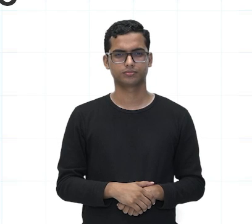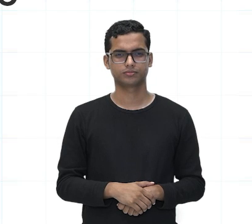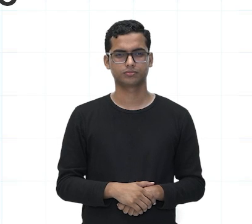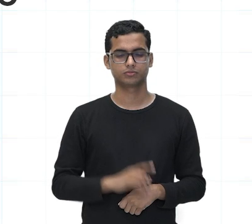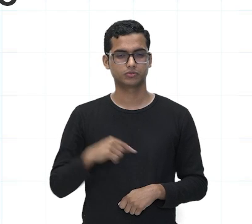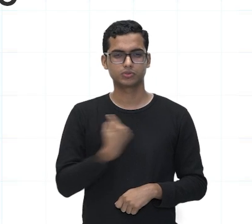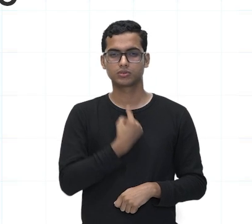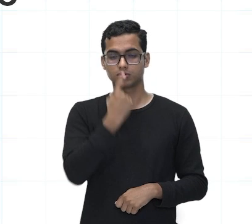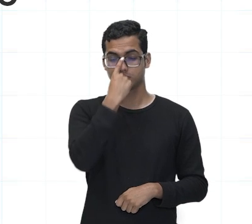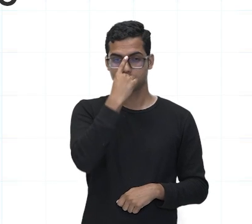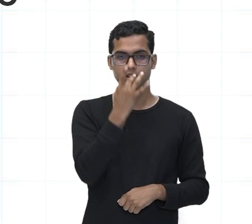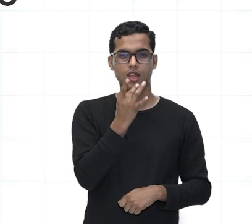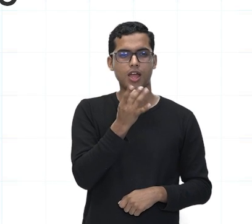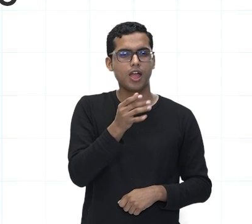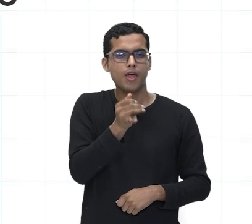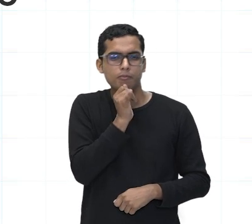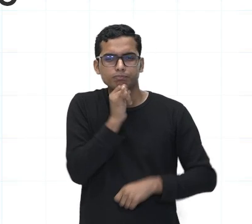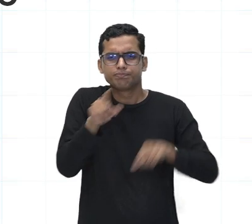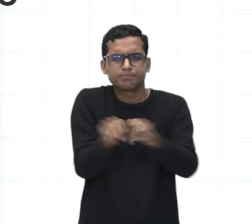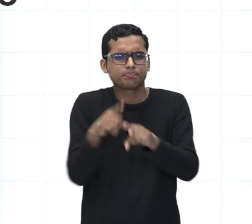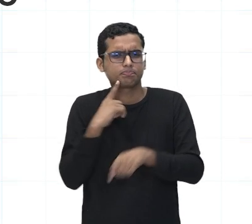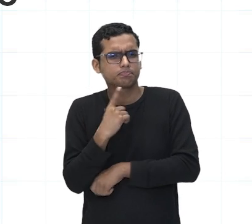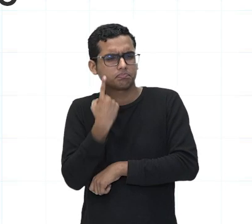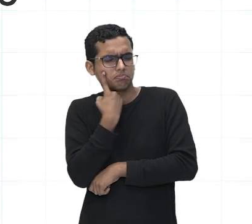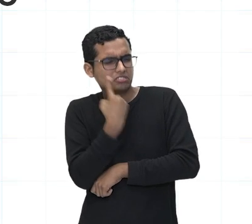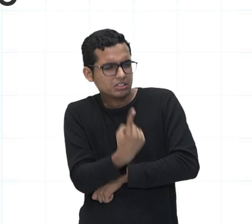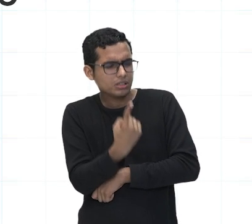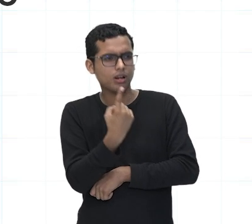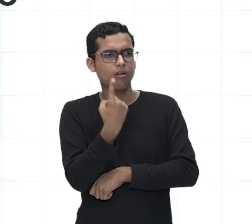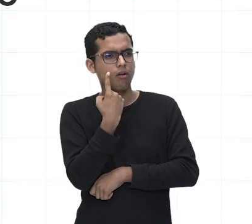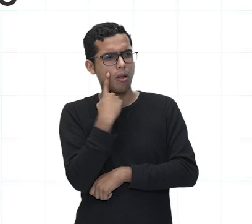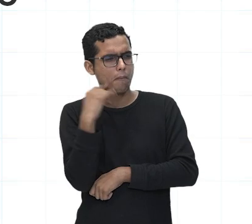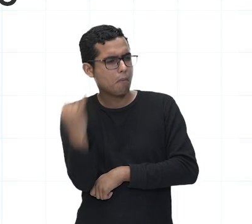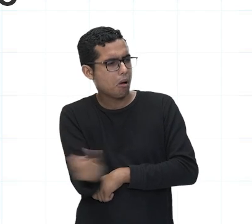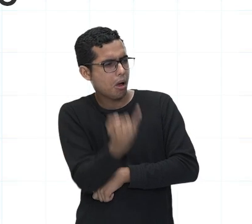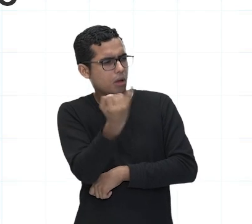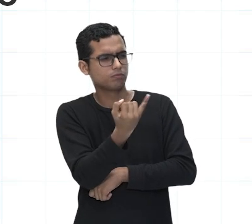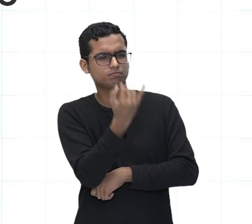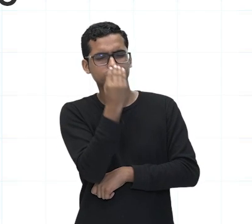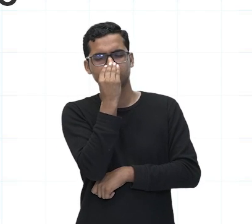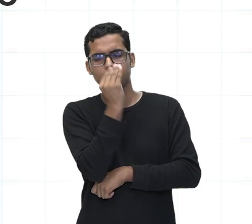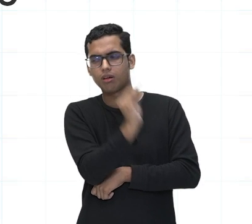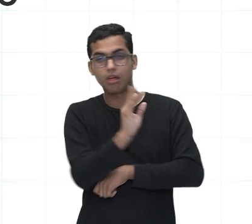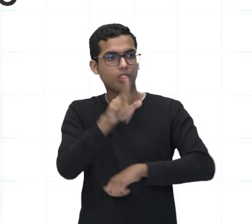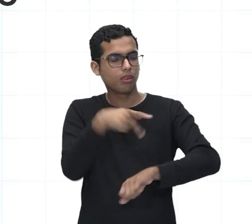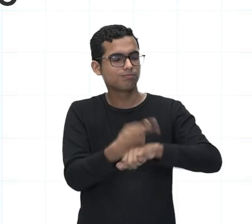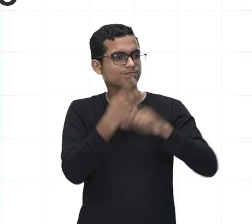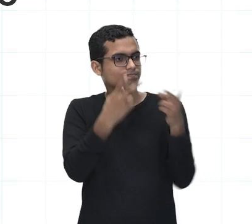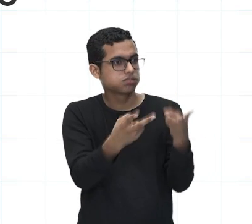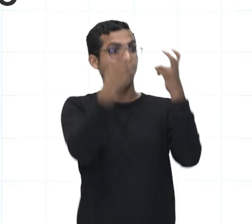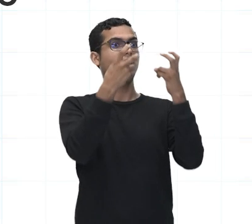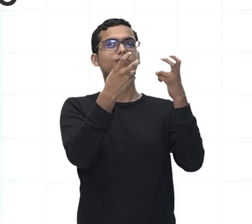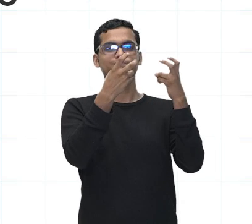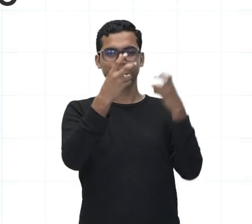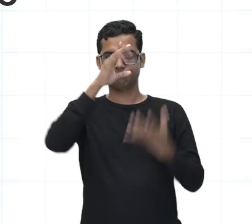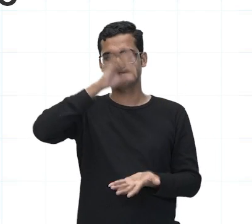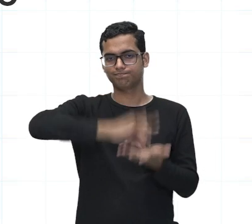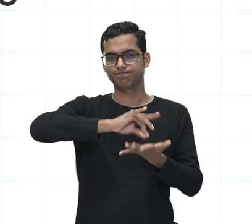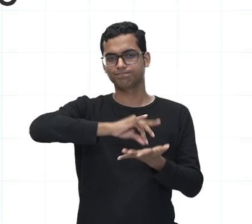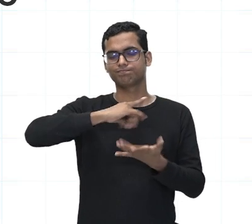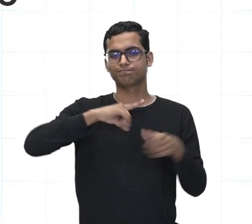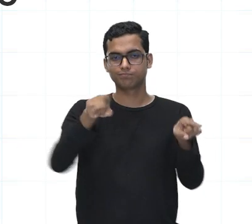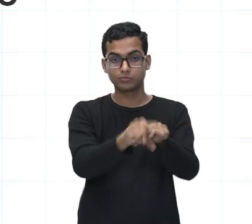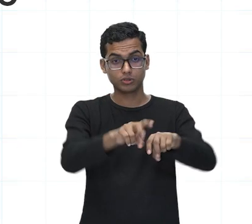devida importância a esses recursos, até percebermos o quanto são indispensáveis para que a obra produzida tenha